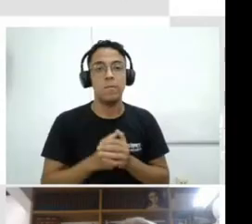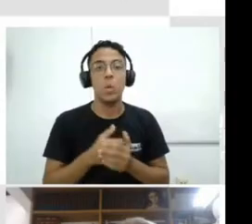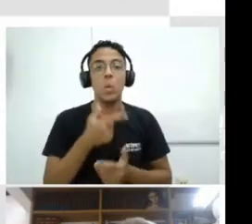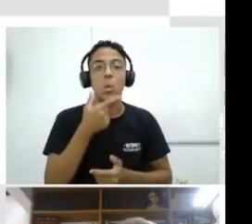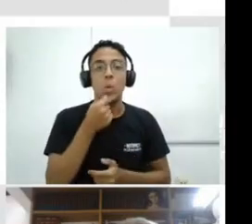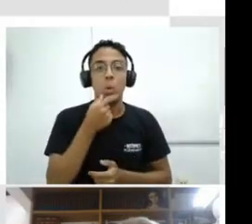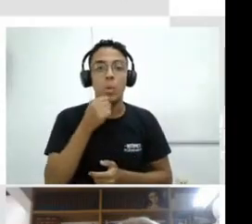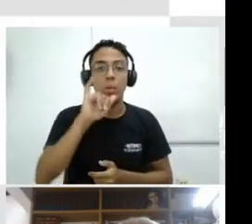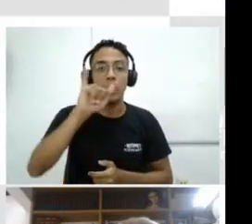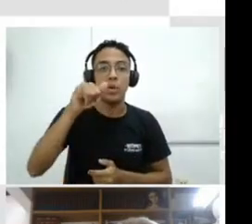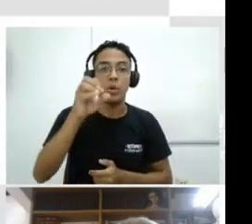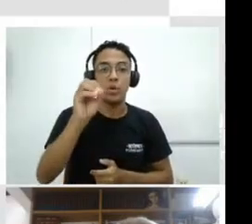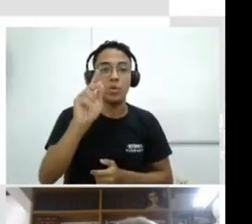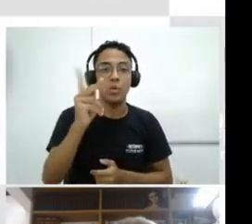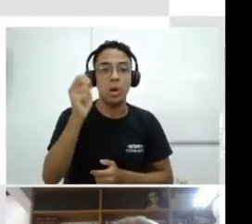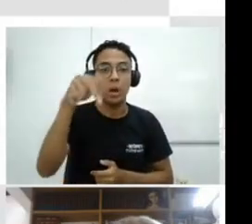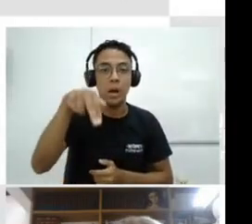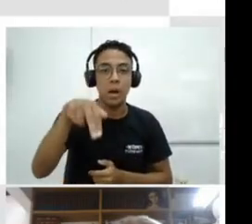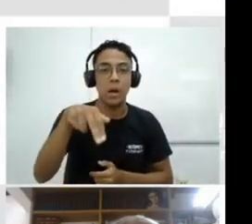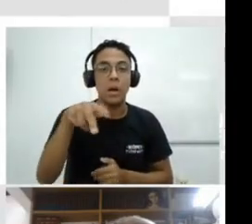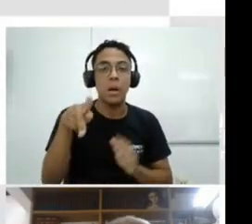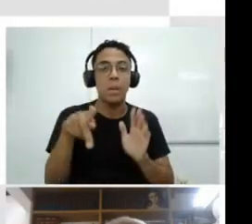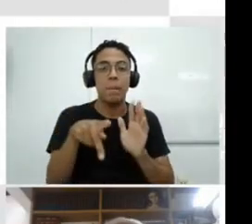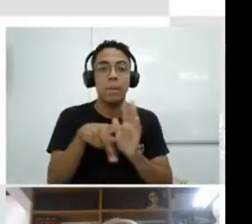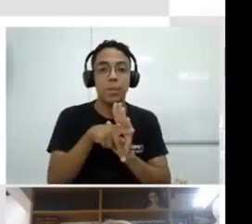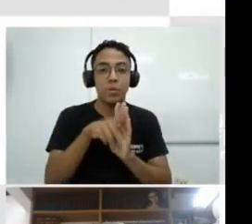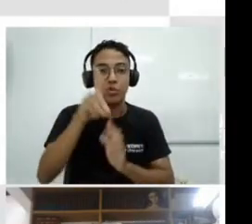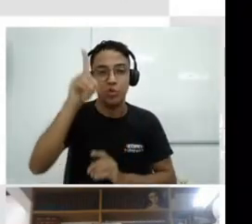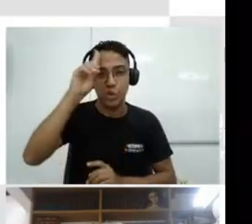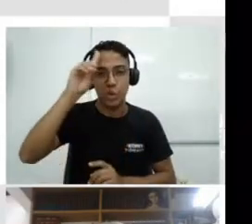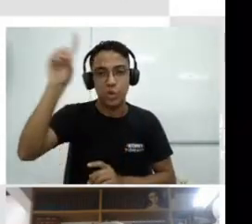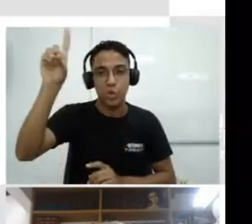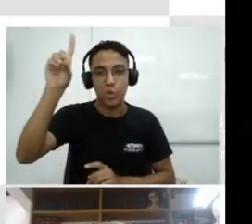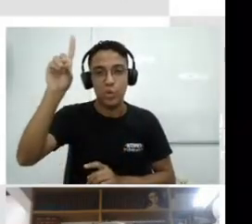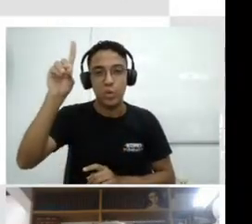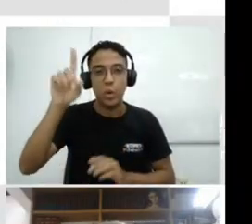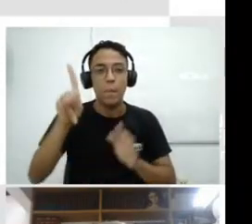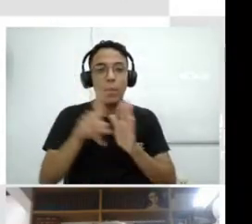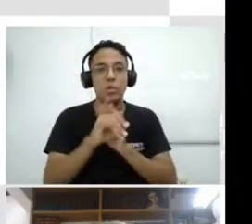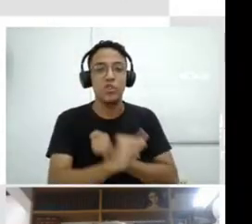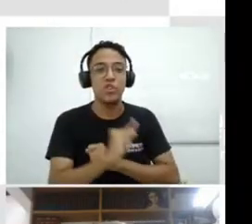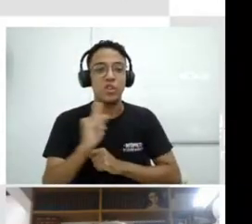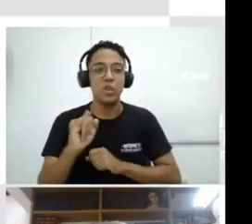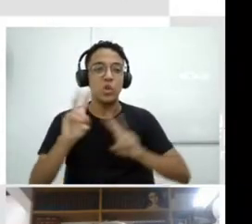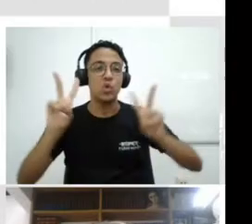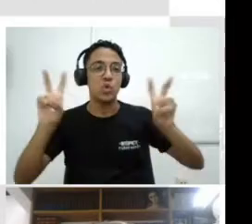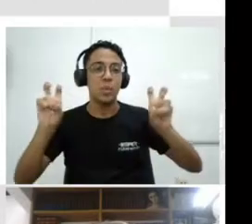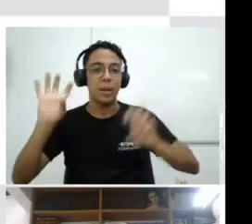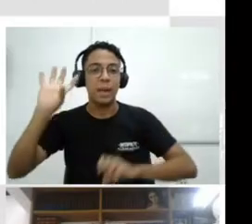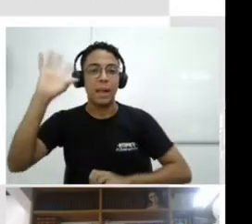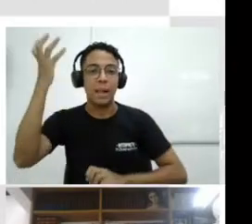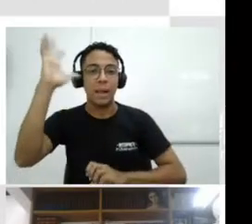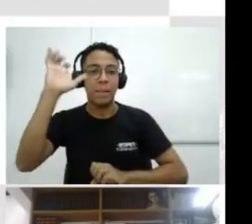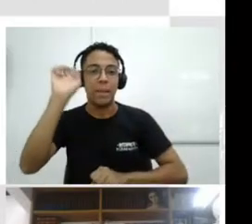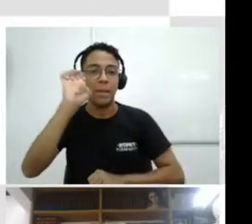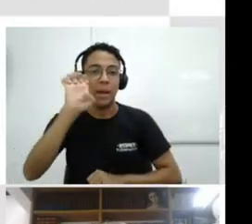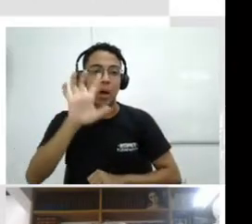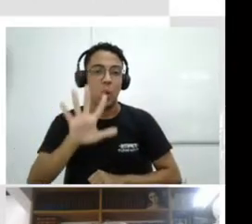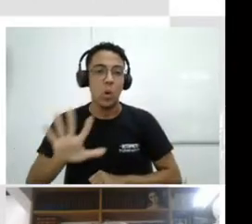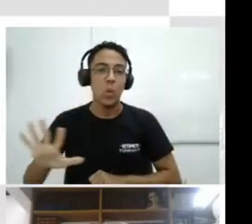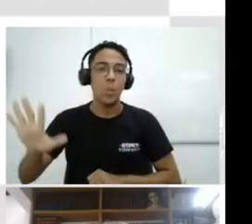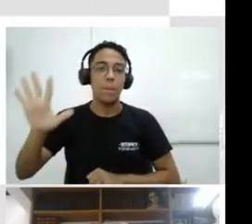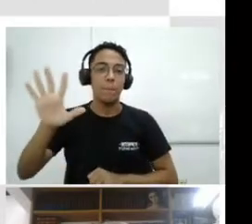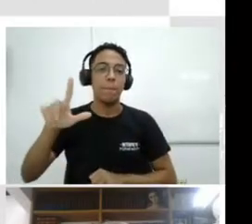fala, é o diretor do Potsdam Institute, é o maior centro de pesquisas sobre clima na Europa, né? A partir da evidência que temos hoje,